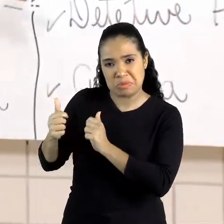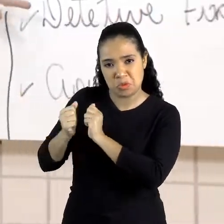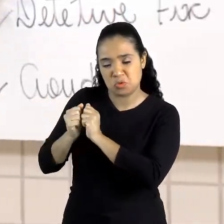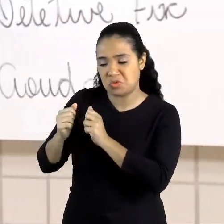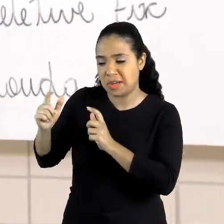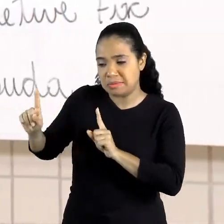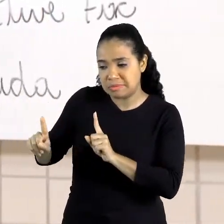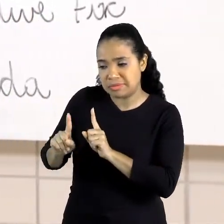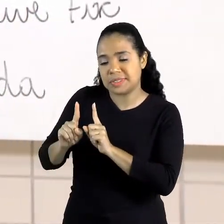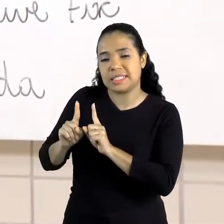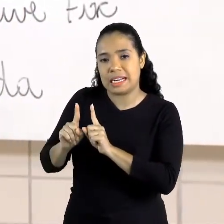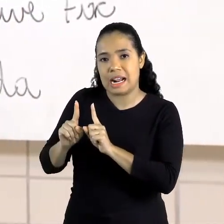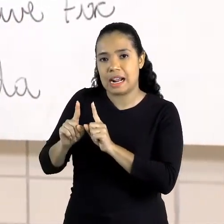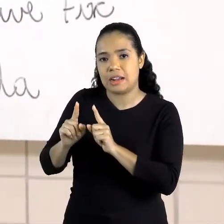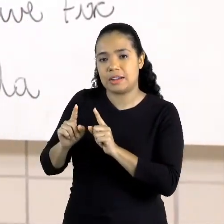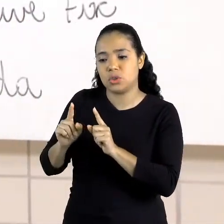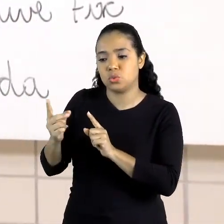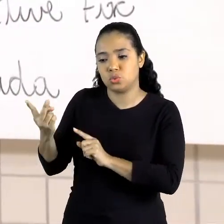viagem,